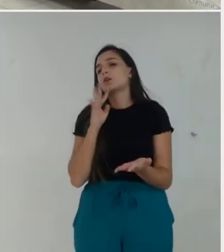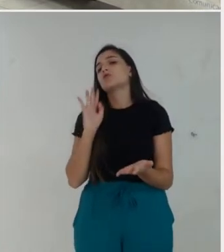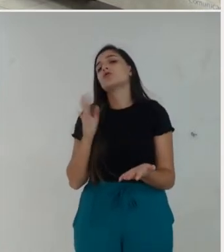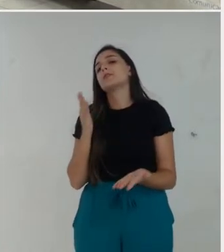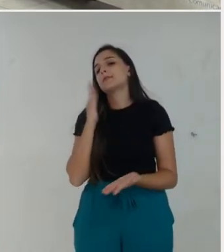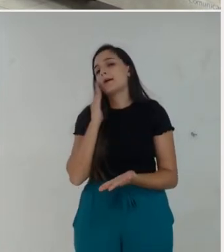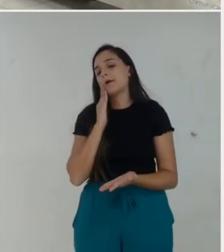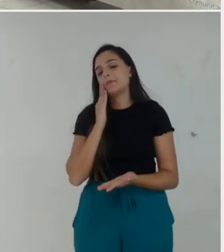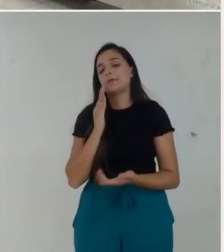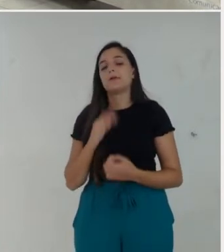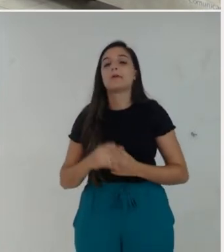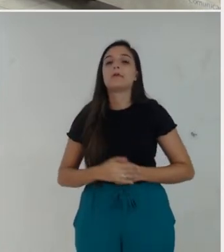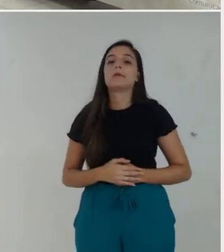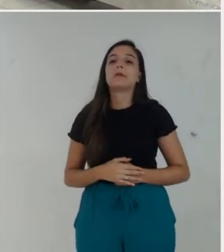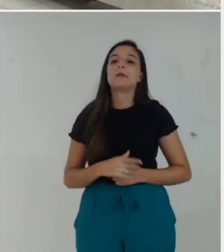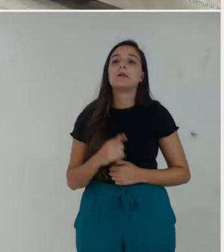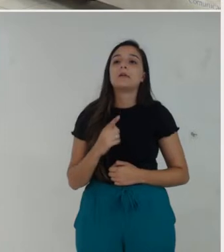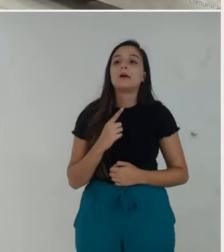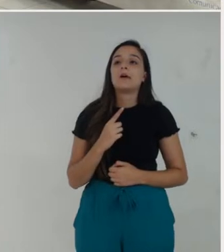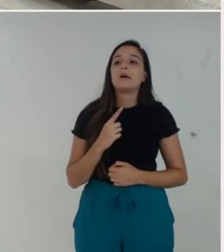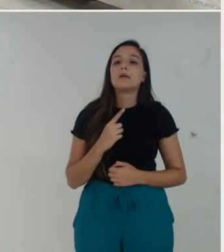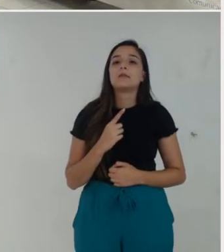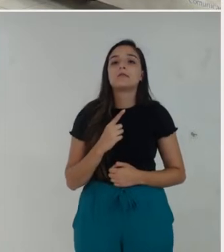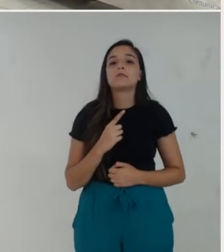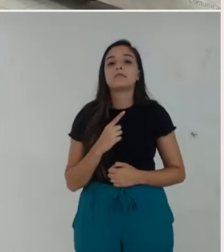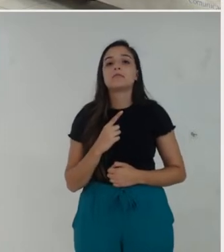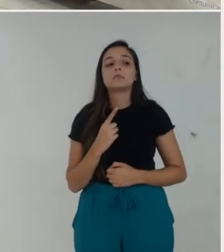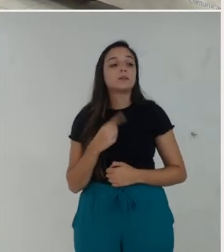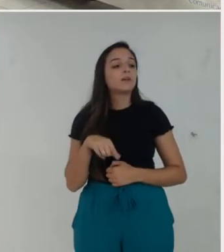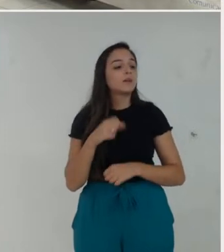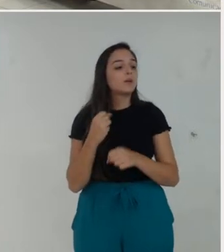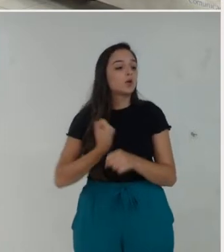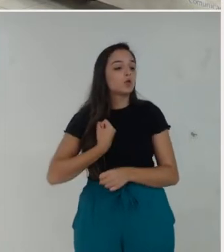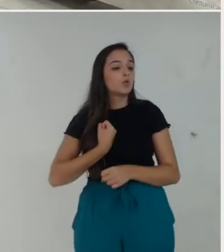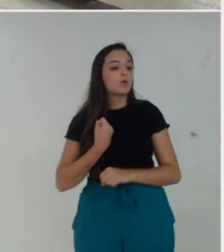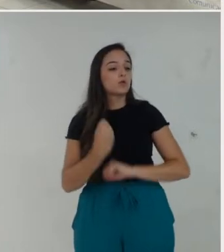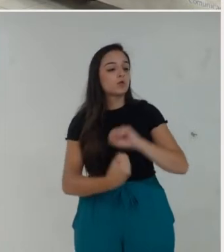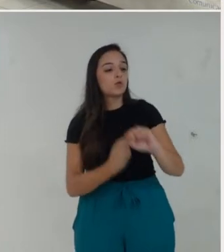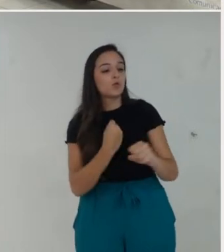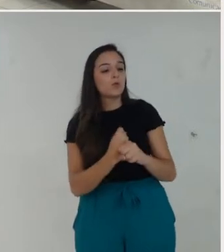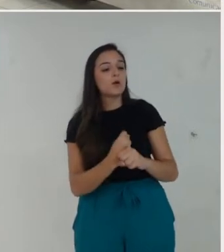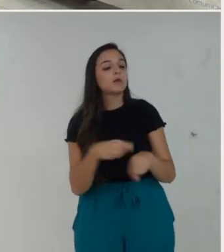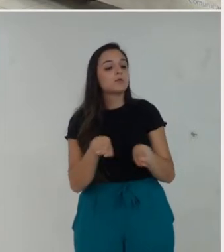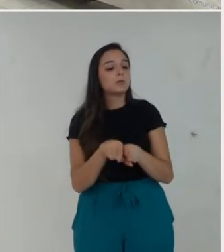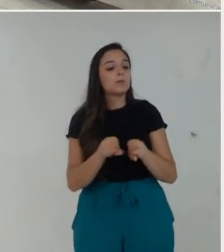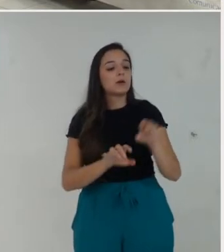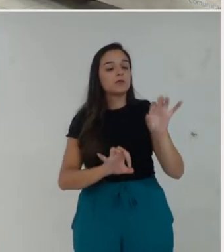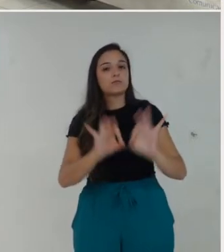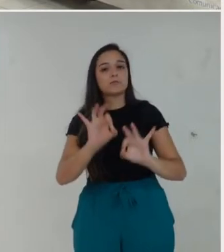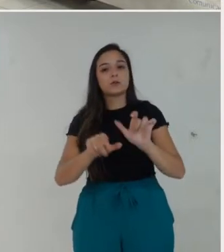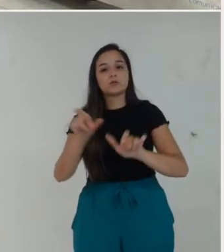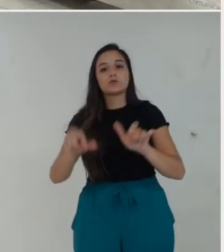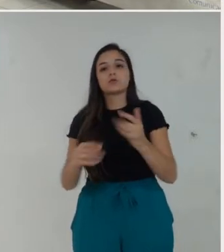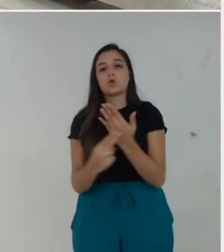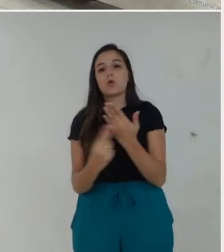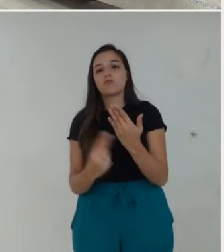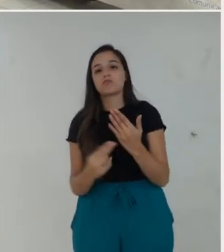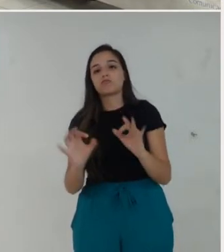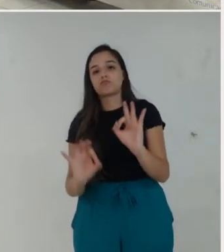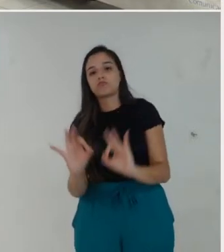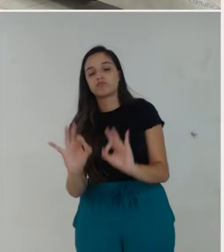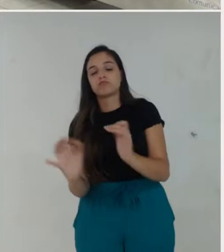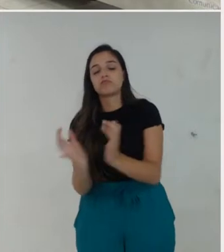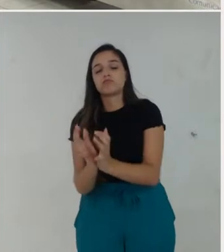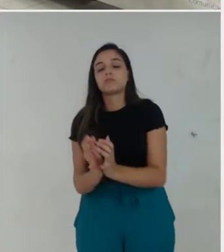têm o ano de publicação, os organizadores, as organizadoras. E